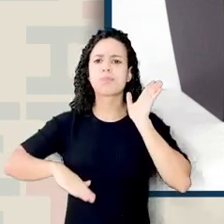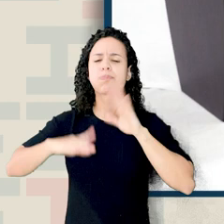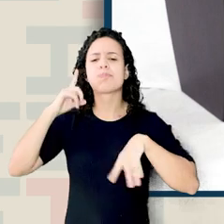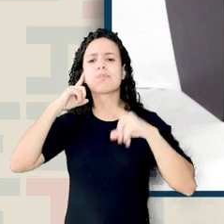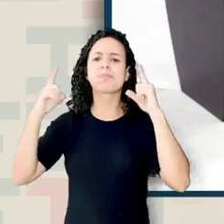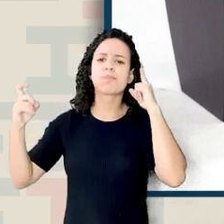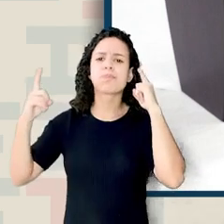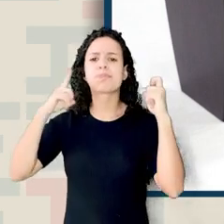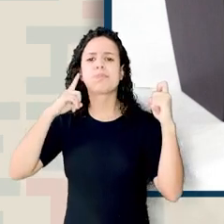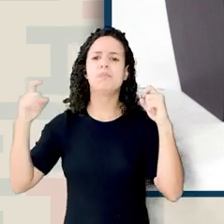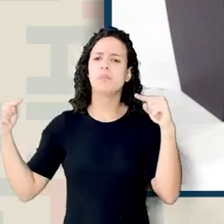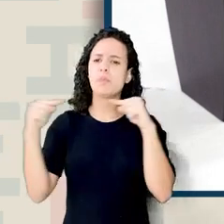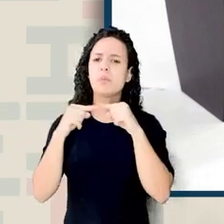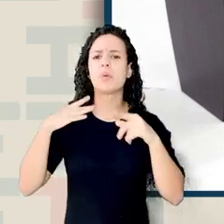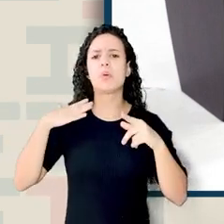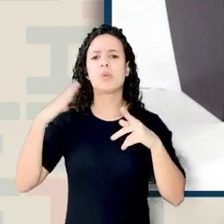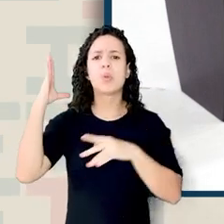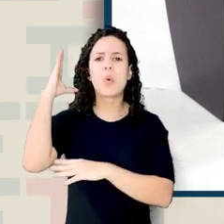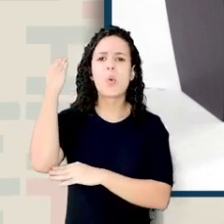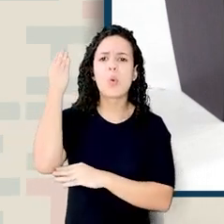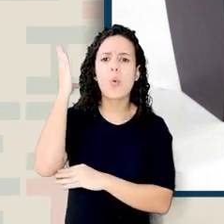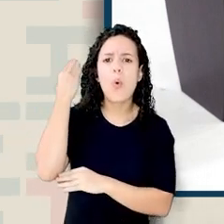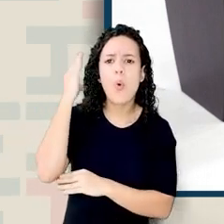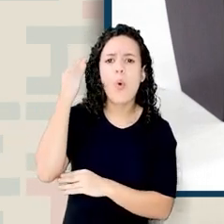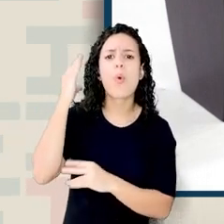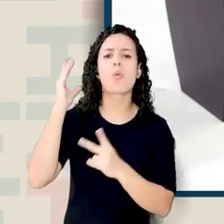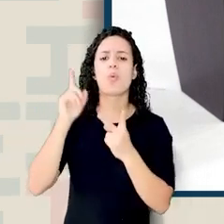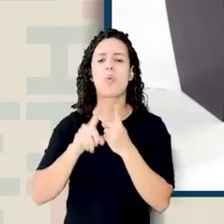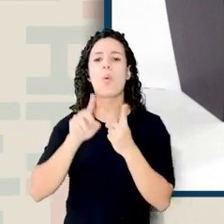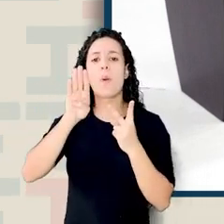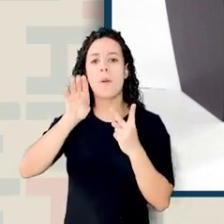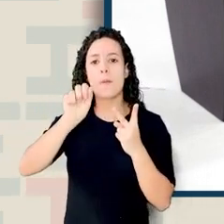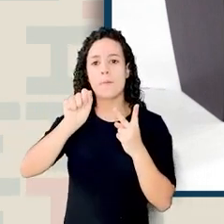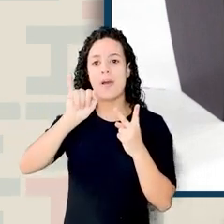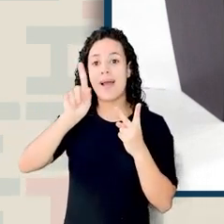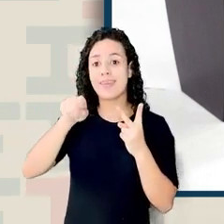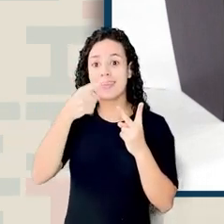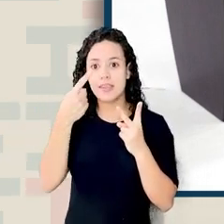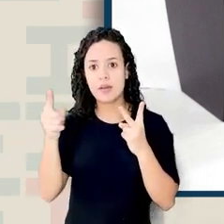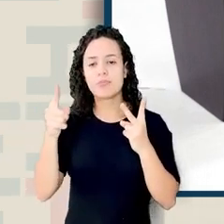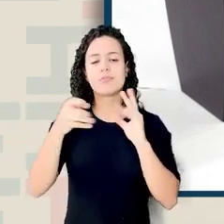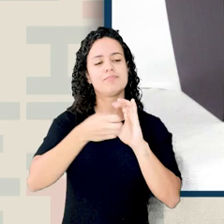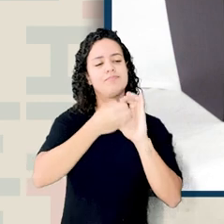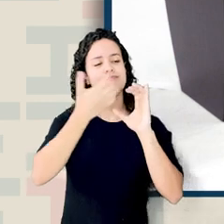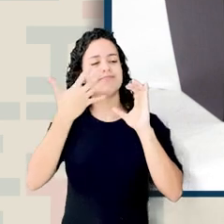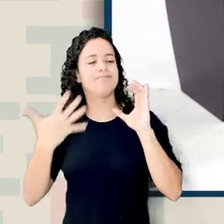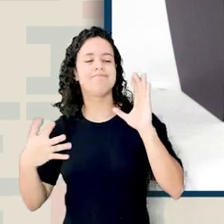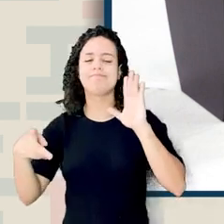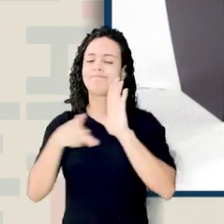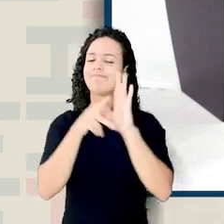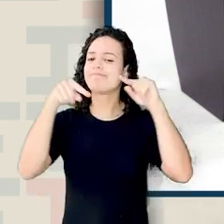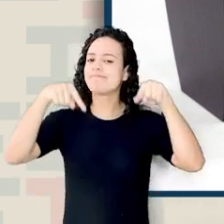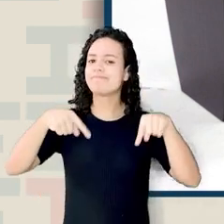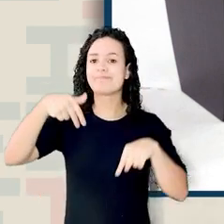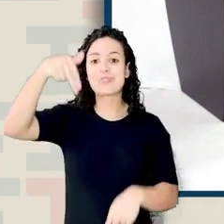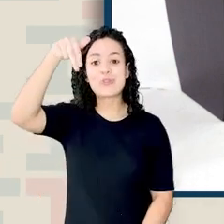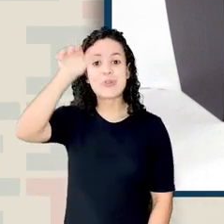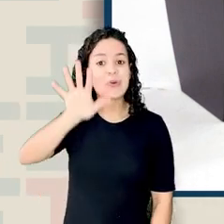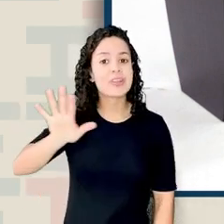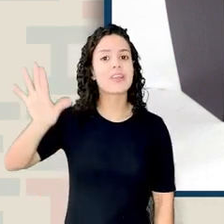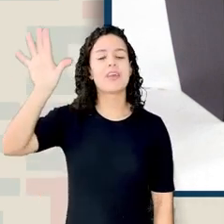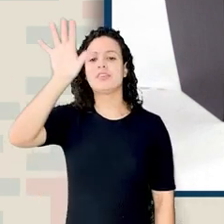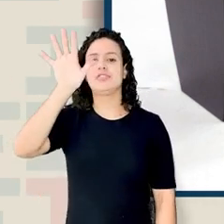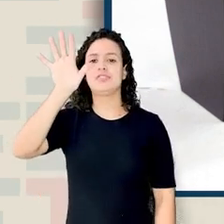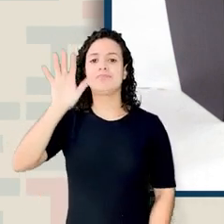por esse sentido do coco, do baião, né, que são gêneros muito característicos do nosso Nordeste, passa